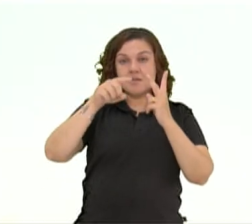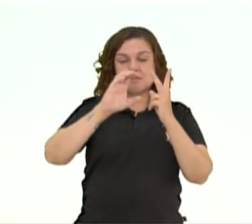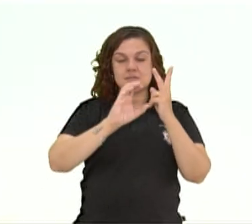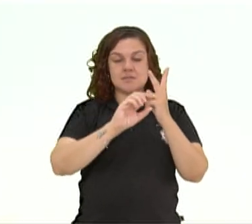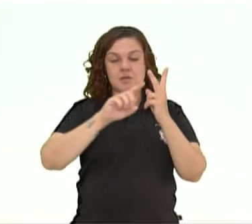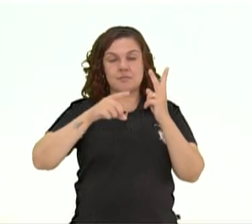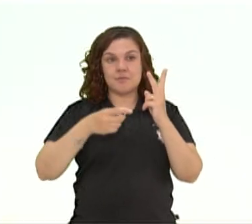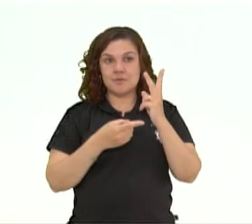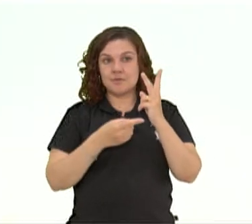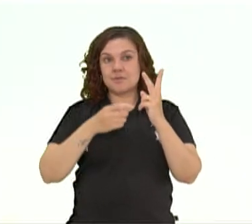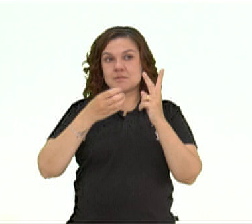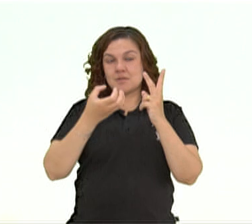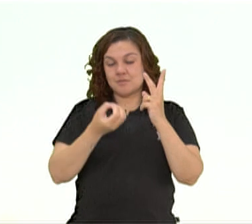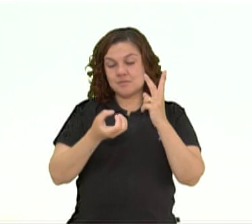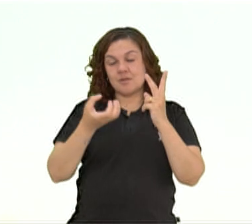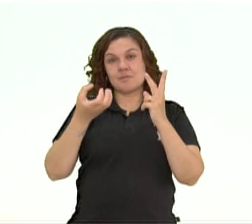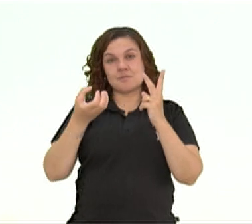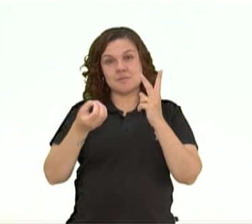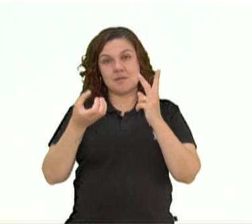de